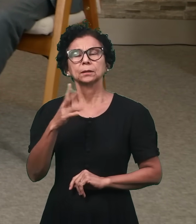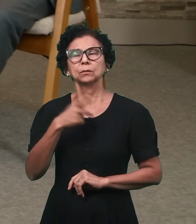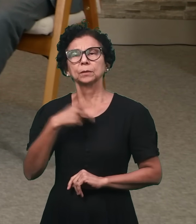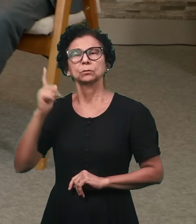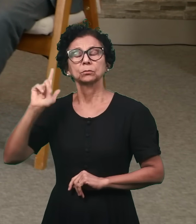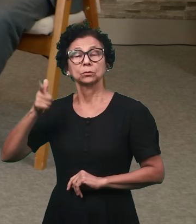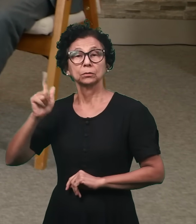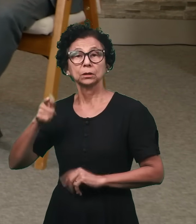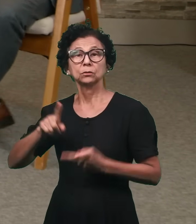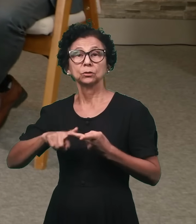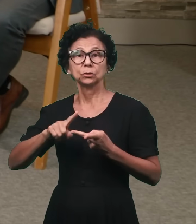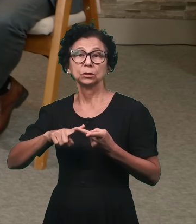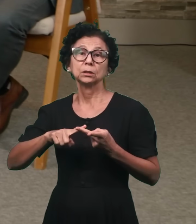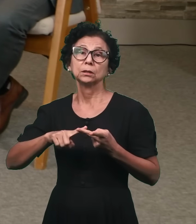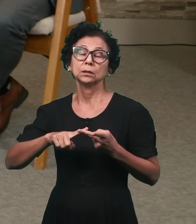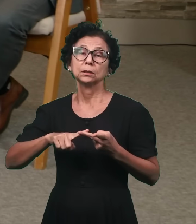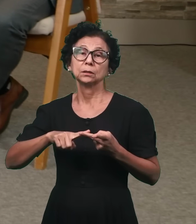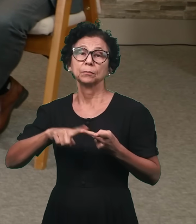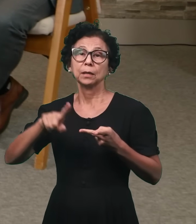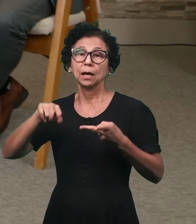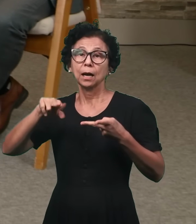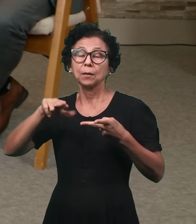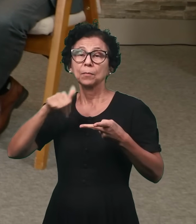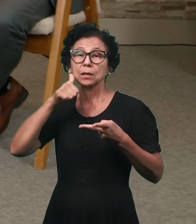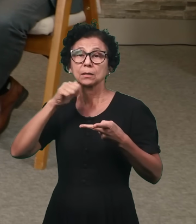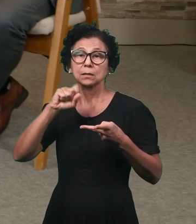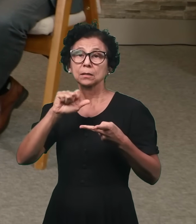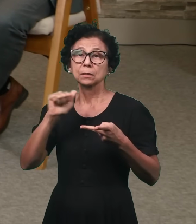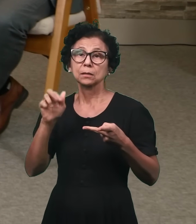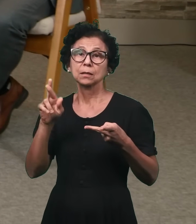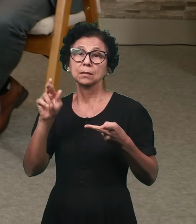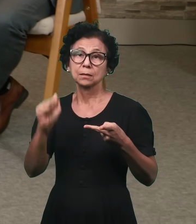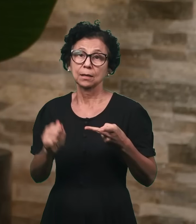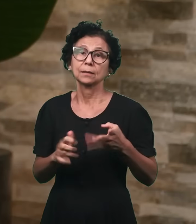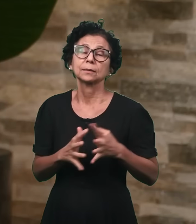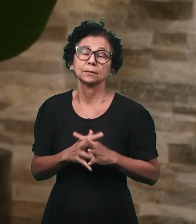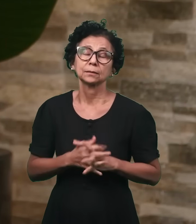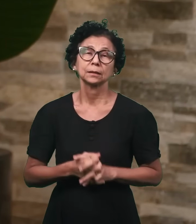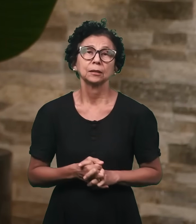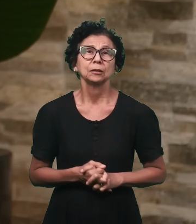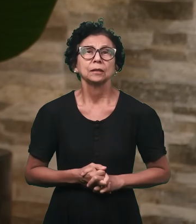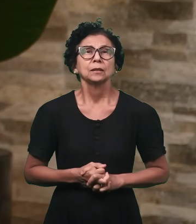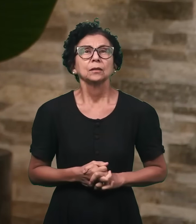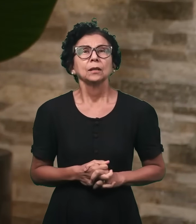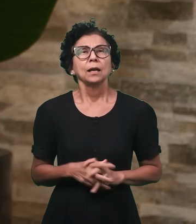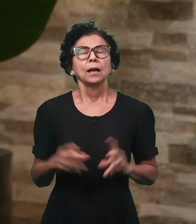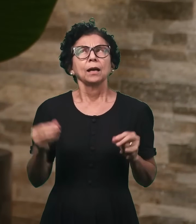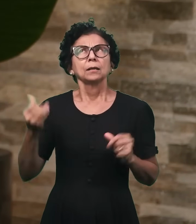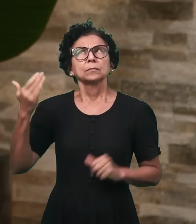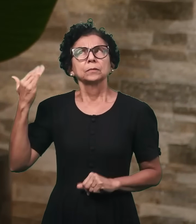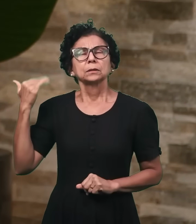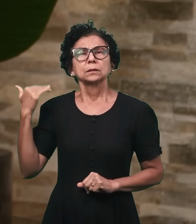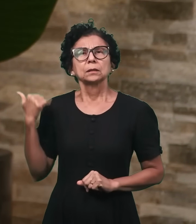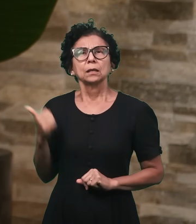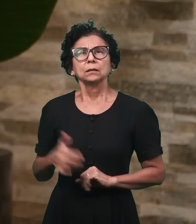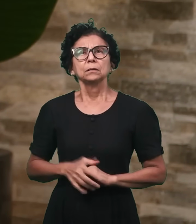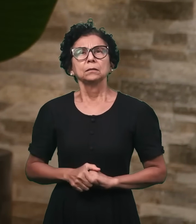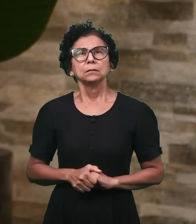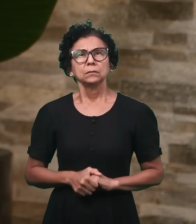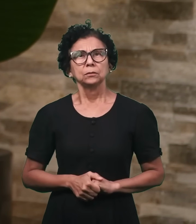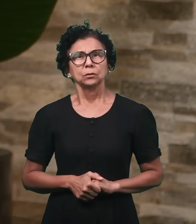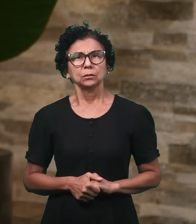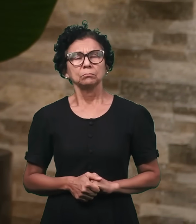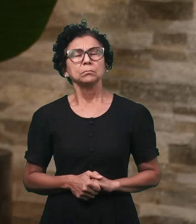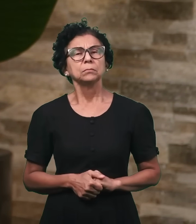conviveram um pouquinho, que bênção. Ali em Bom Jesus, Tabapuana, a cidade natal deles, teve início um ponto de pregação na casa